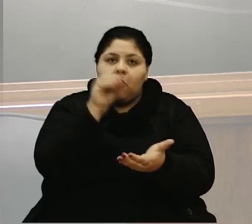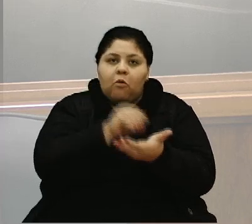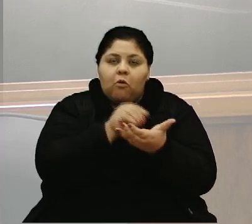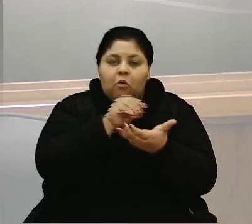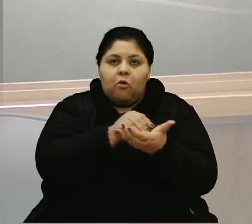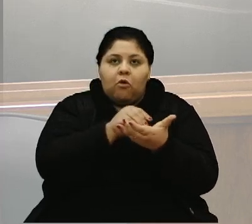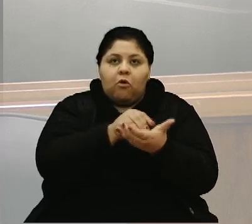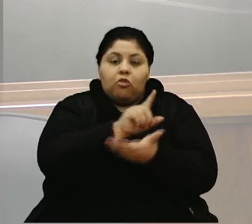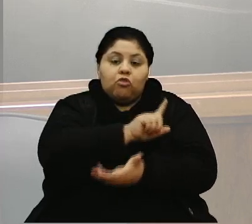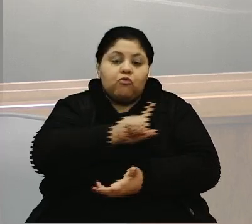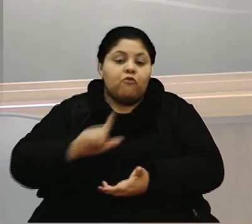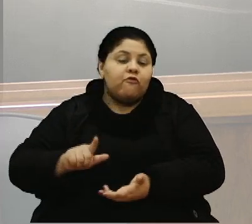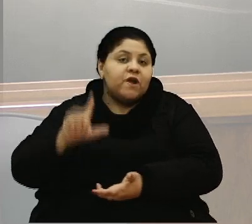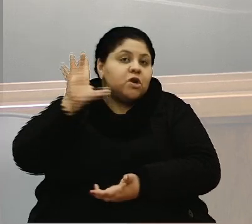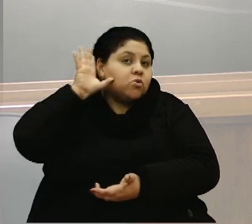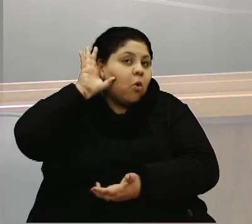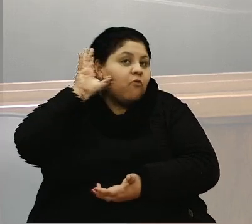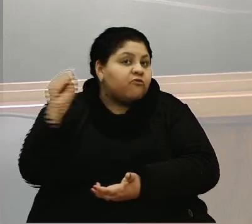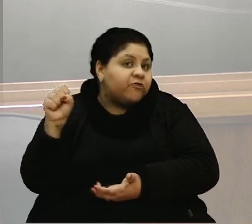governo ouvir.